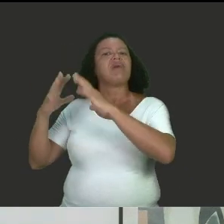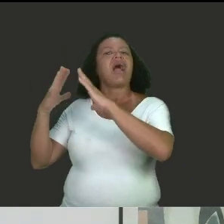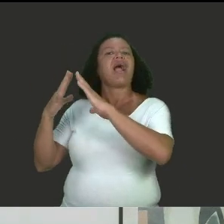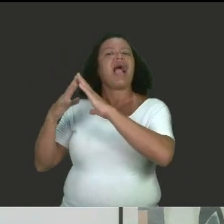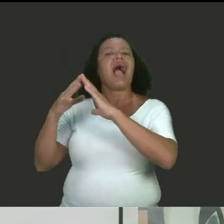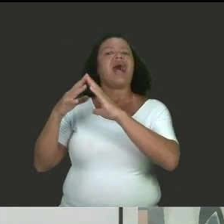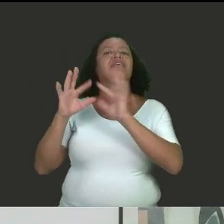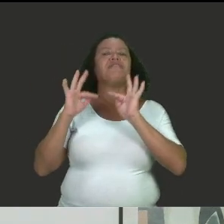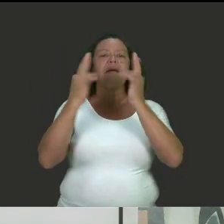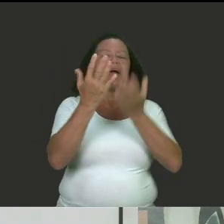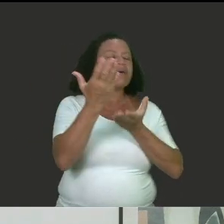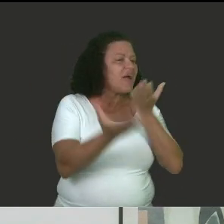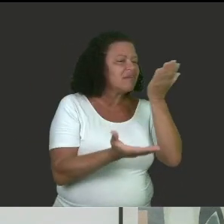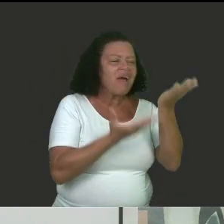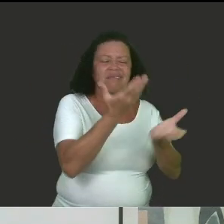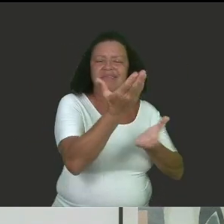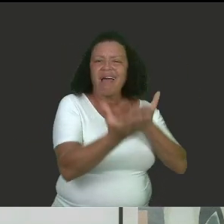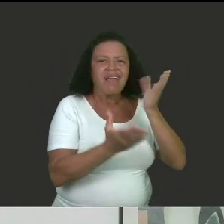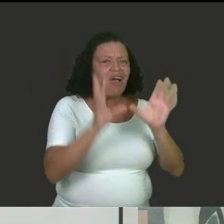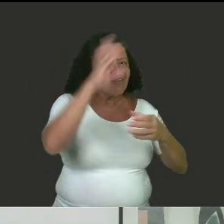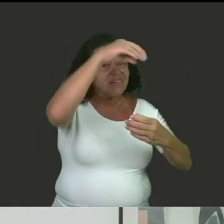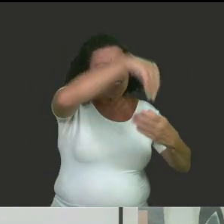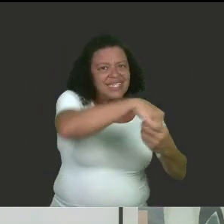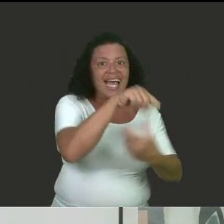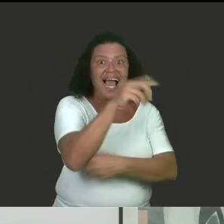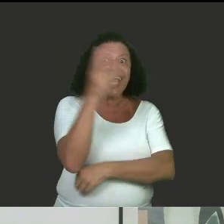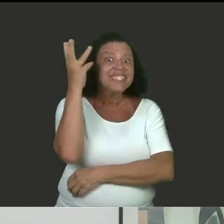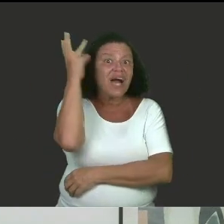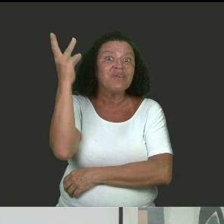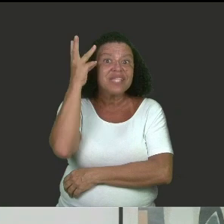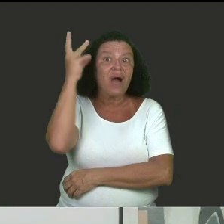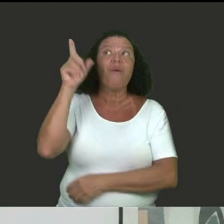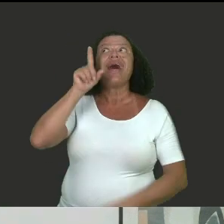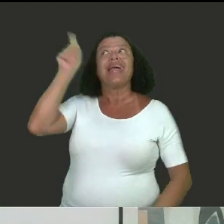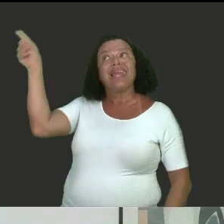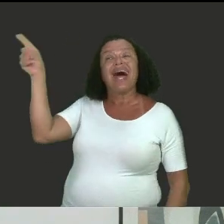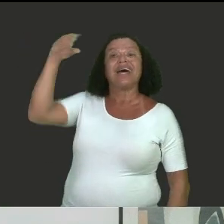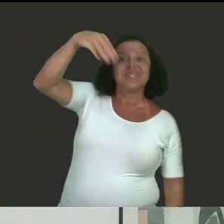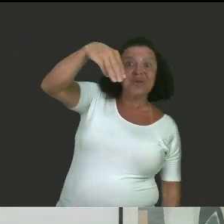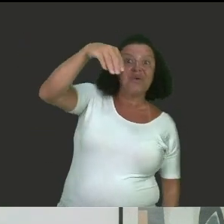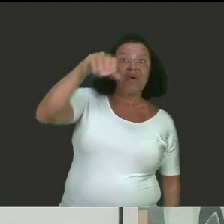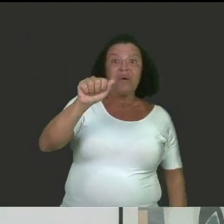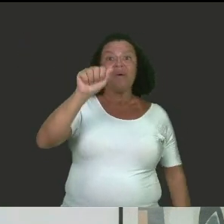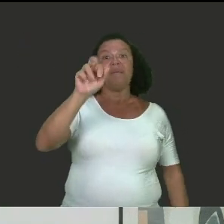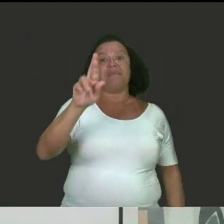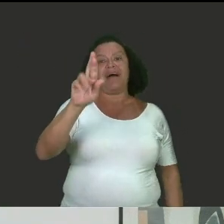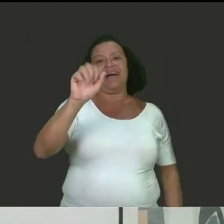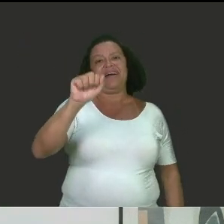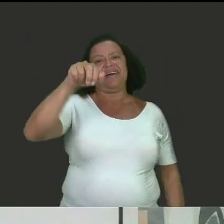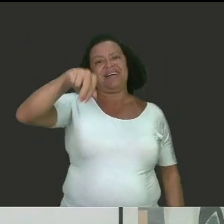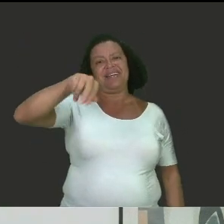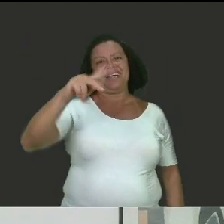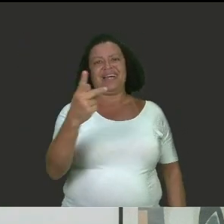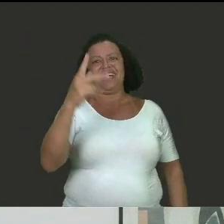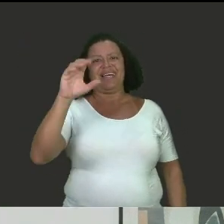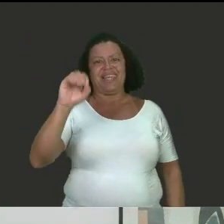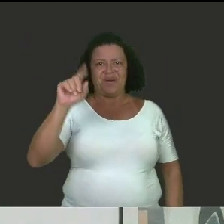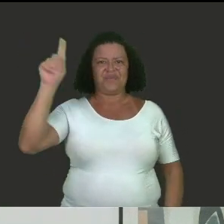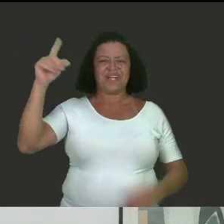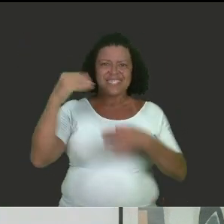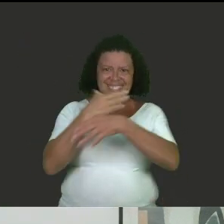pessoas com síndrome de Down, no Maranhão. Então, isso é um grande exemplo de resignação e